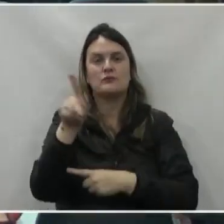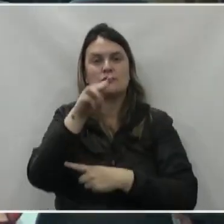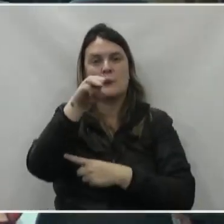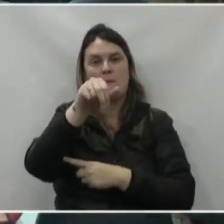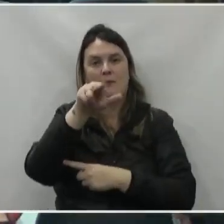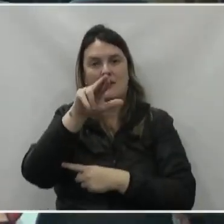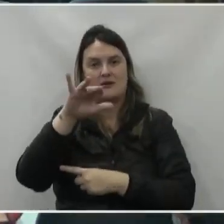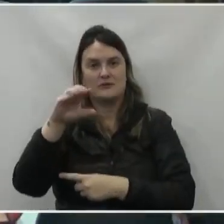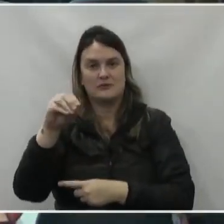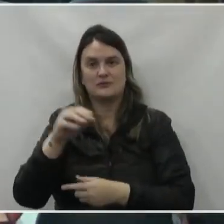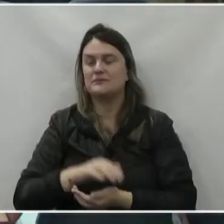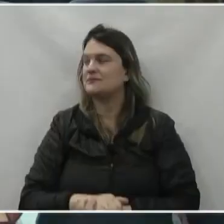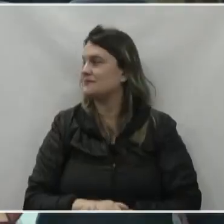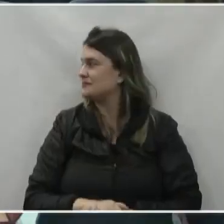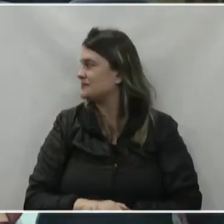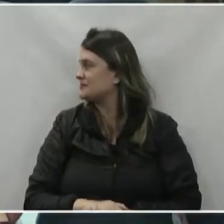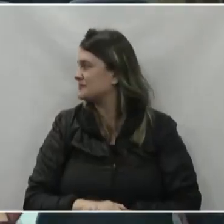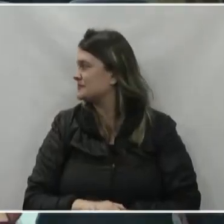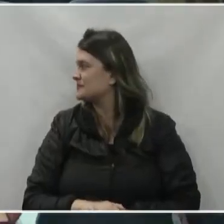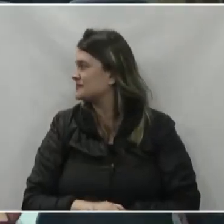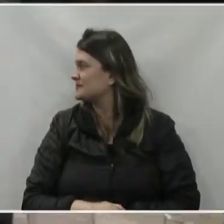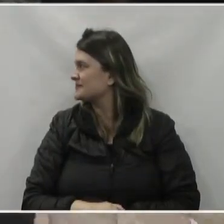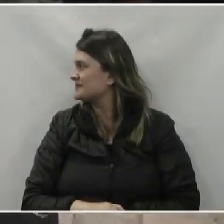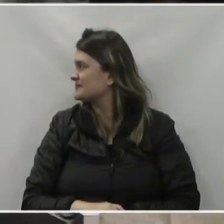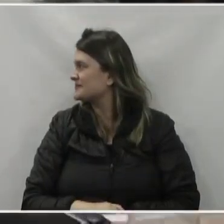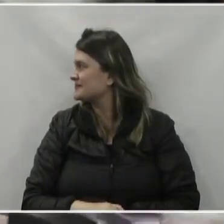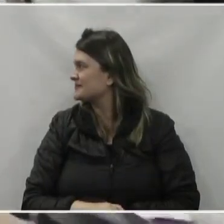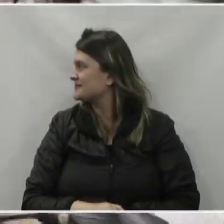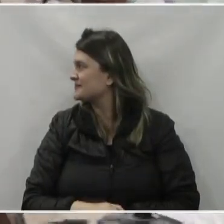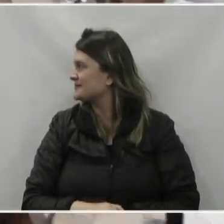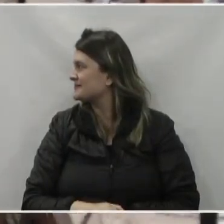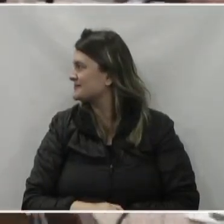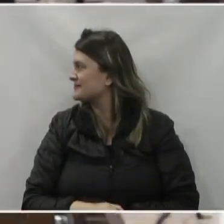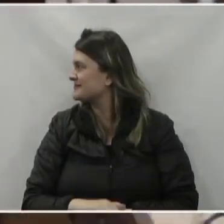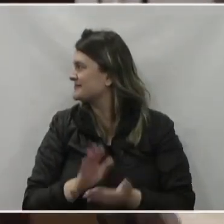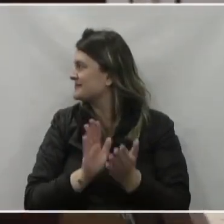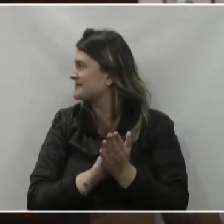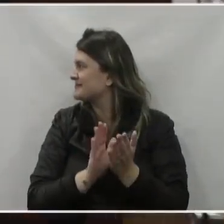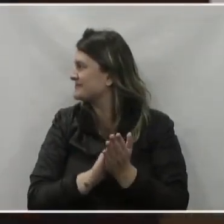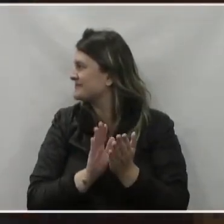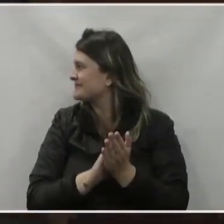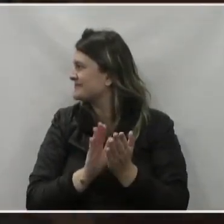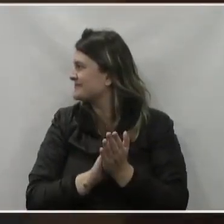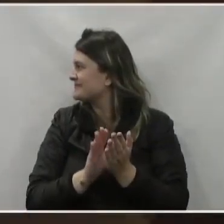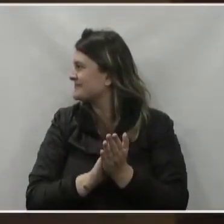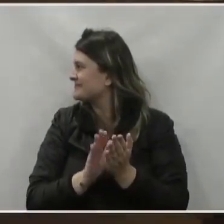Márcio Fernando Utzig.